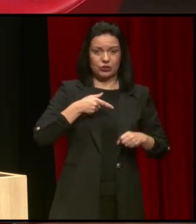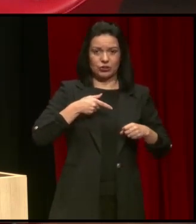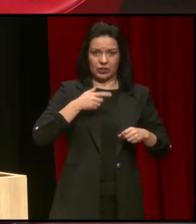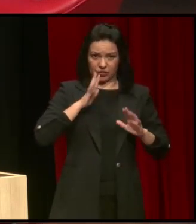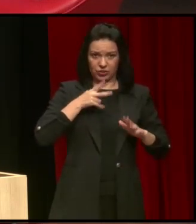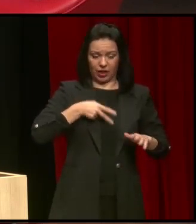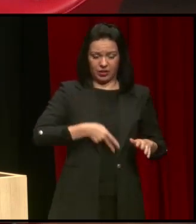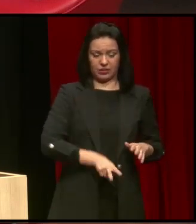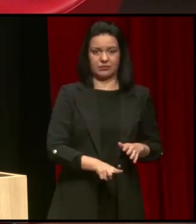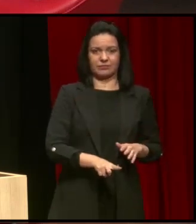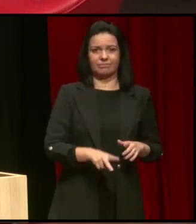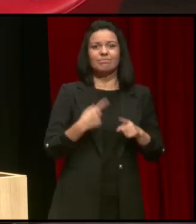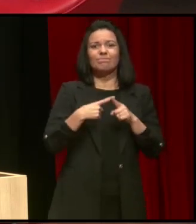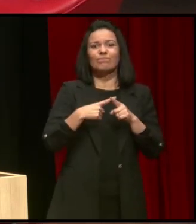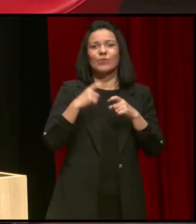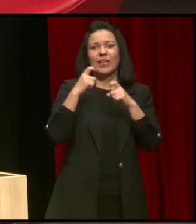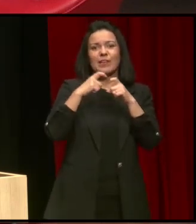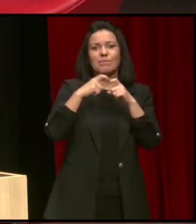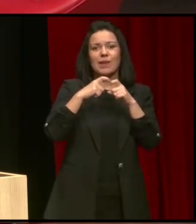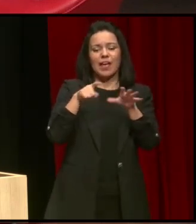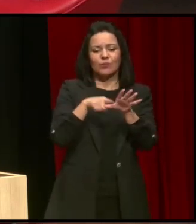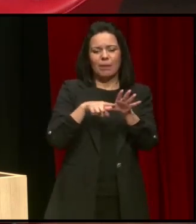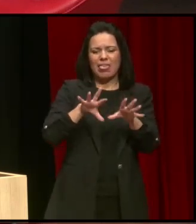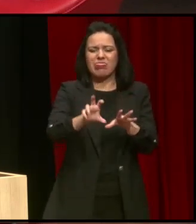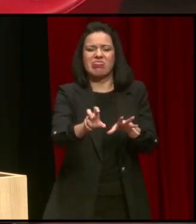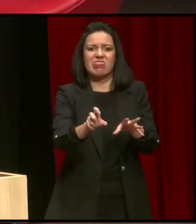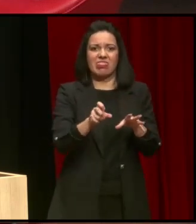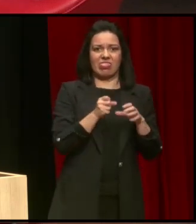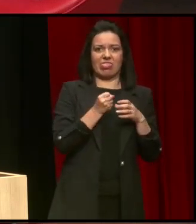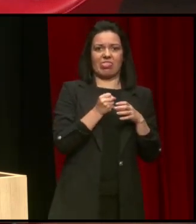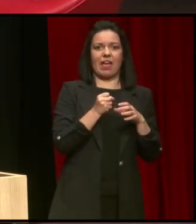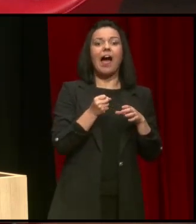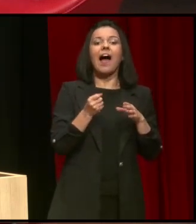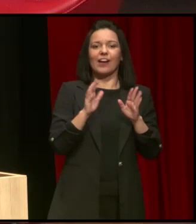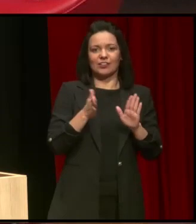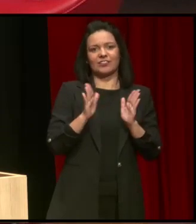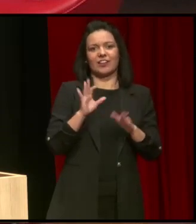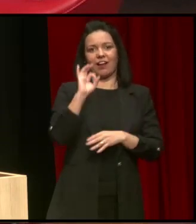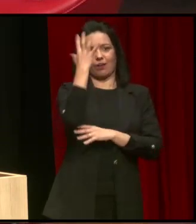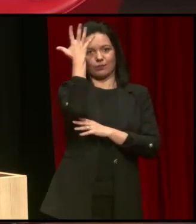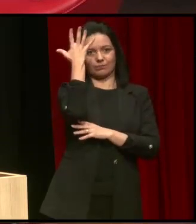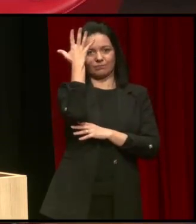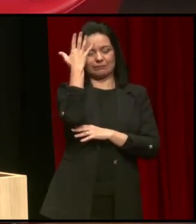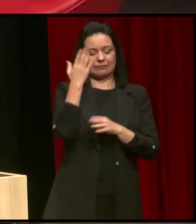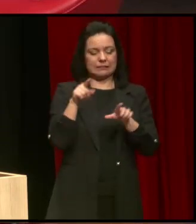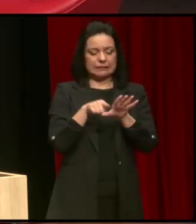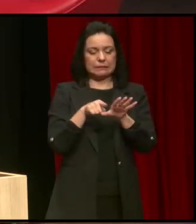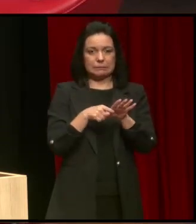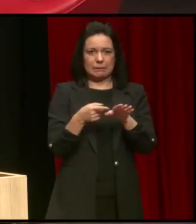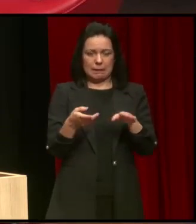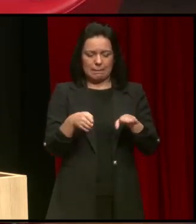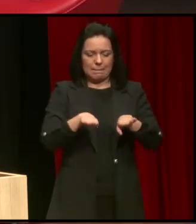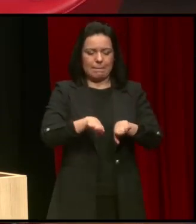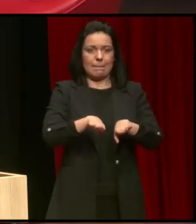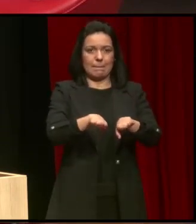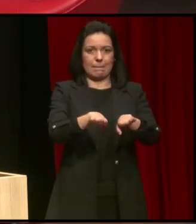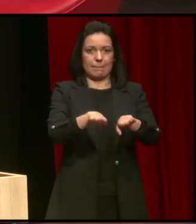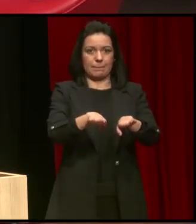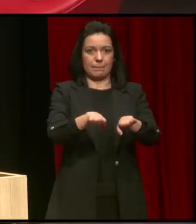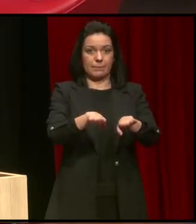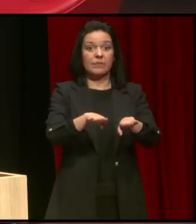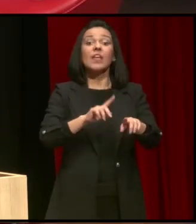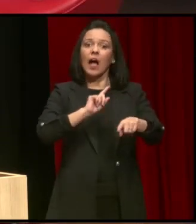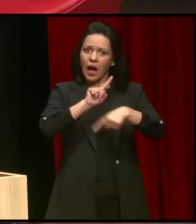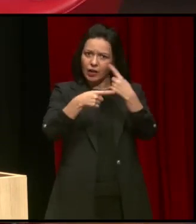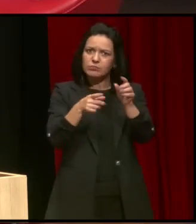Mas aí quando ele foi para o seminário, a nossa associação de senhoras da nossa igreja fez uma consulta médica e eles fizeram a cirurgia no pé